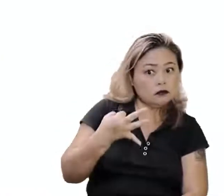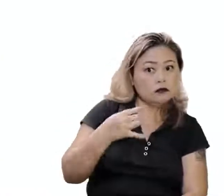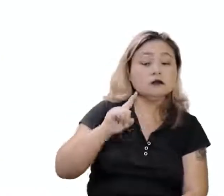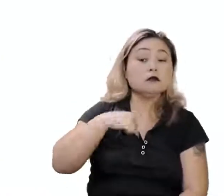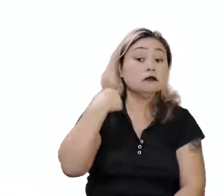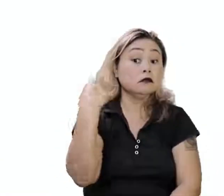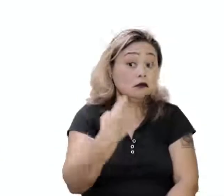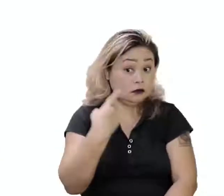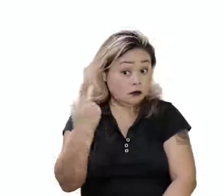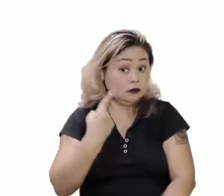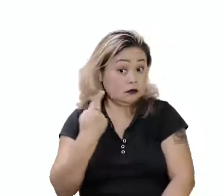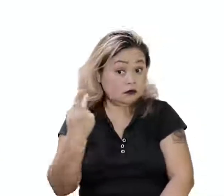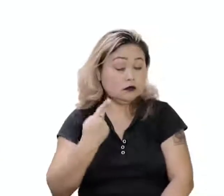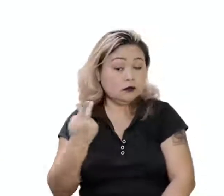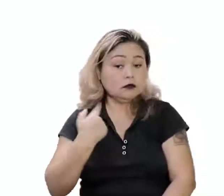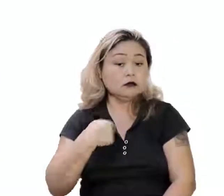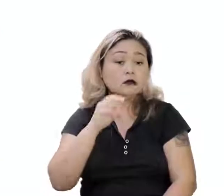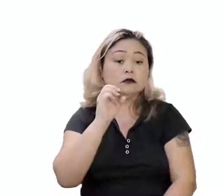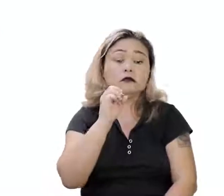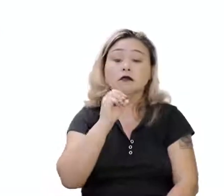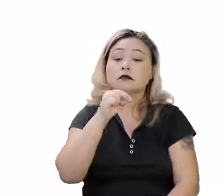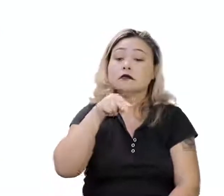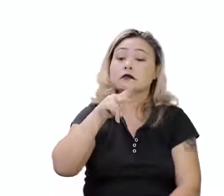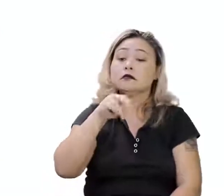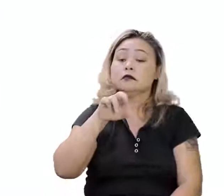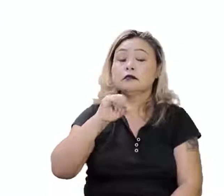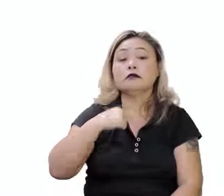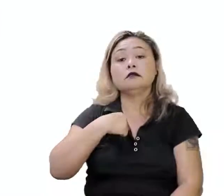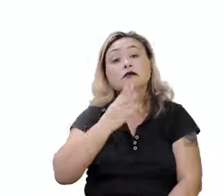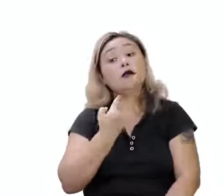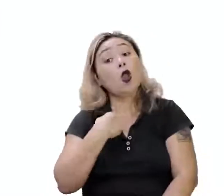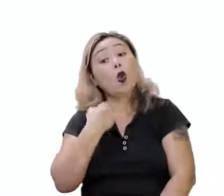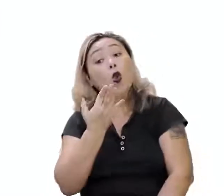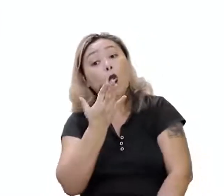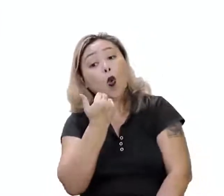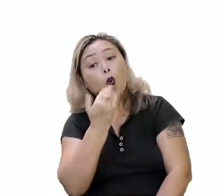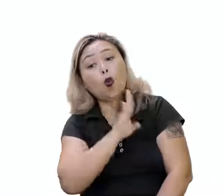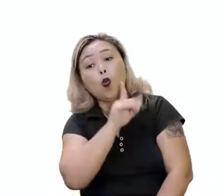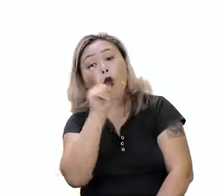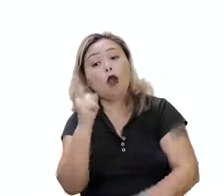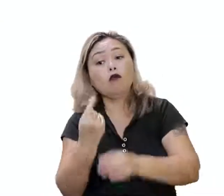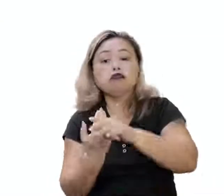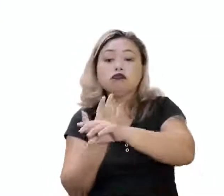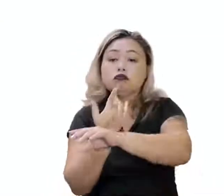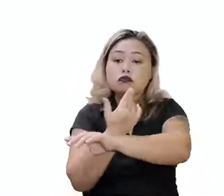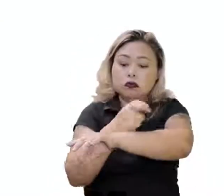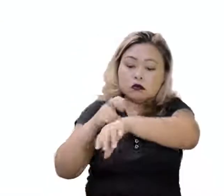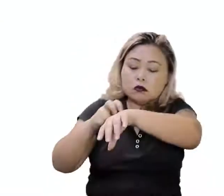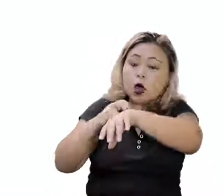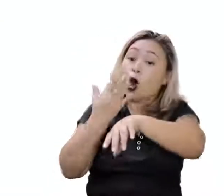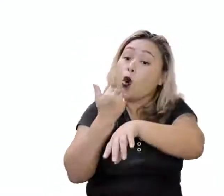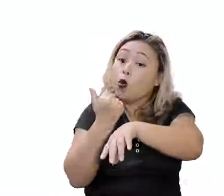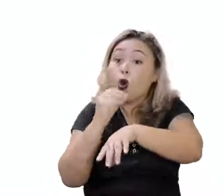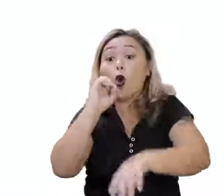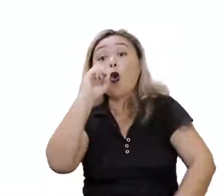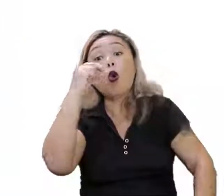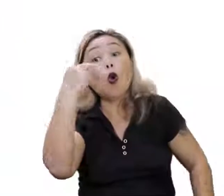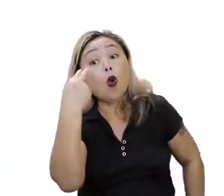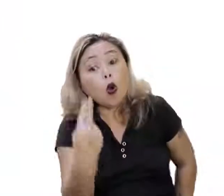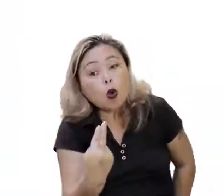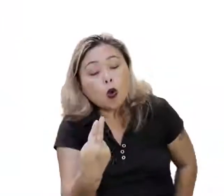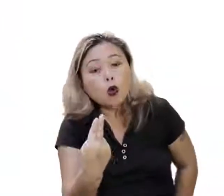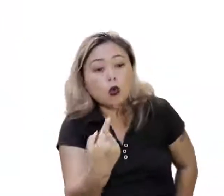somos animais onívoros. Então, ou eu vou me alimentar de um vegetal, ou